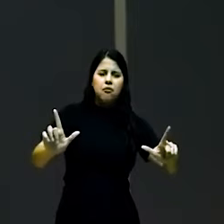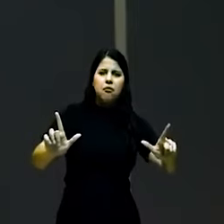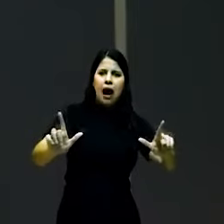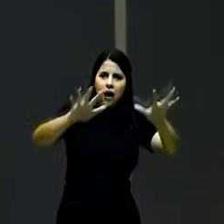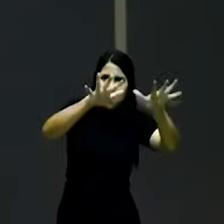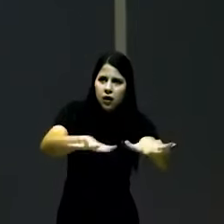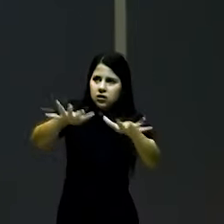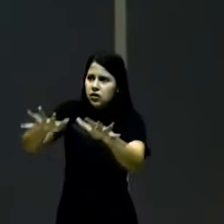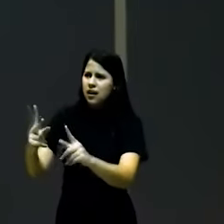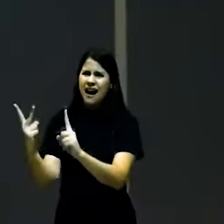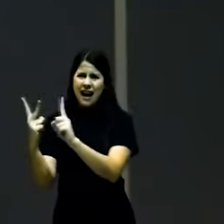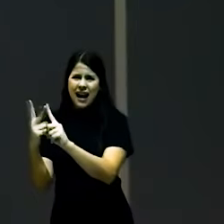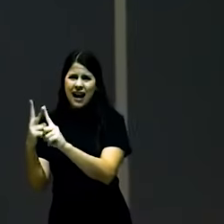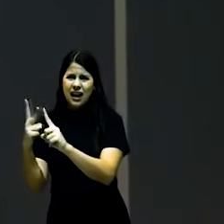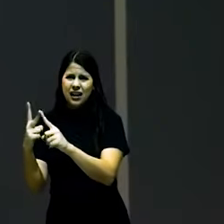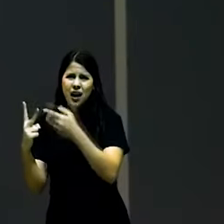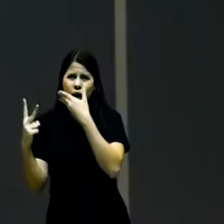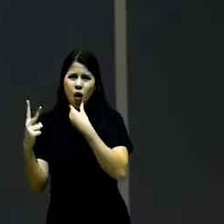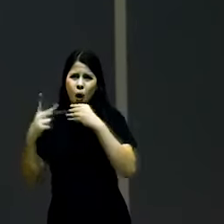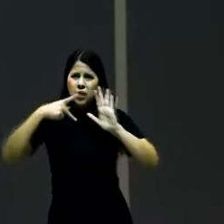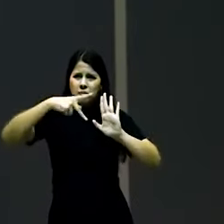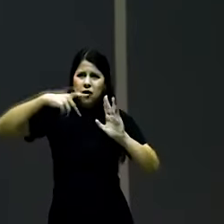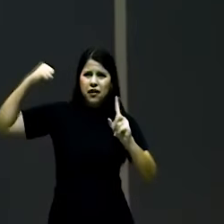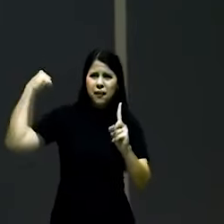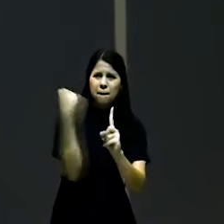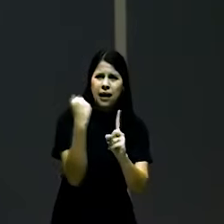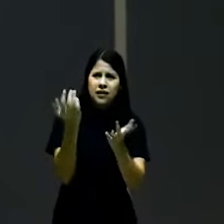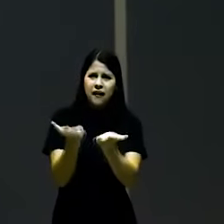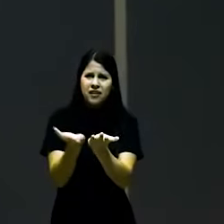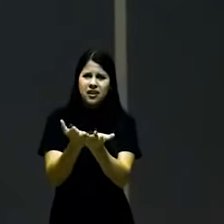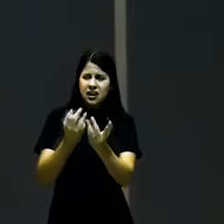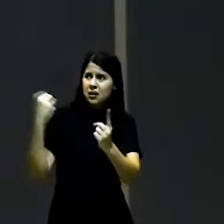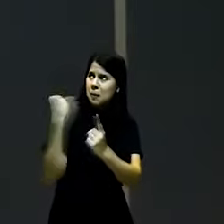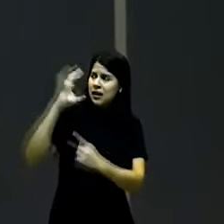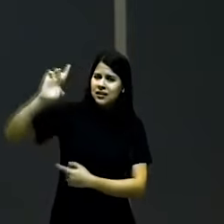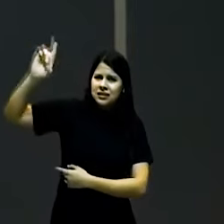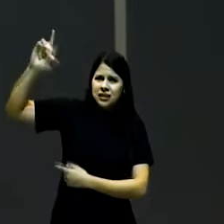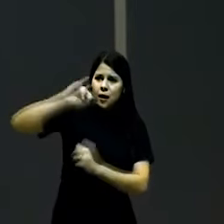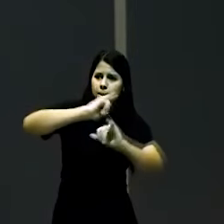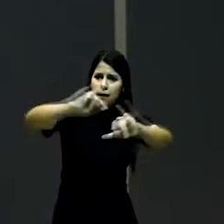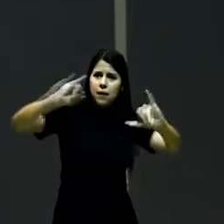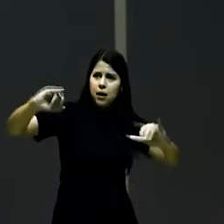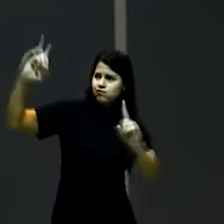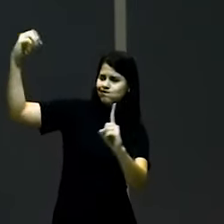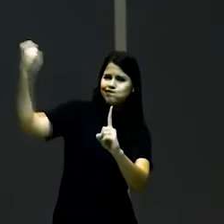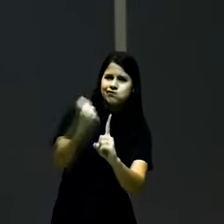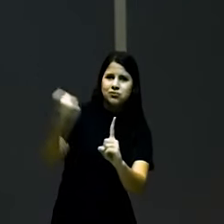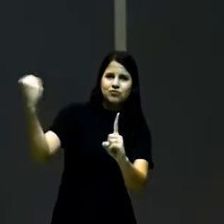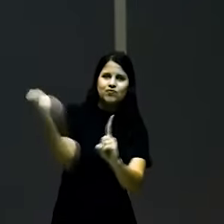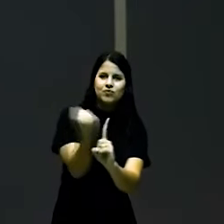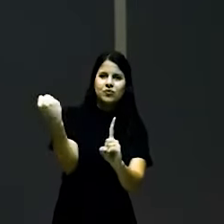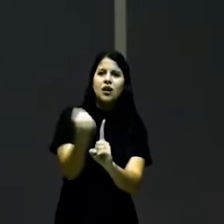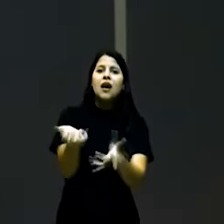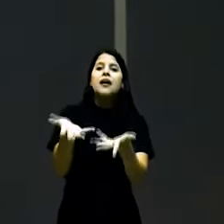Deus. Ela não queria que a mensagem de Deus fosse pregada.